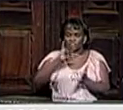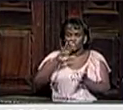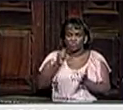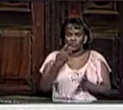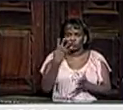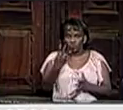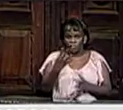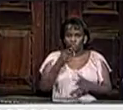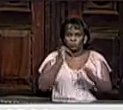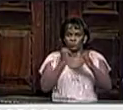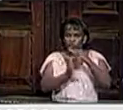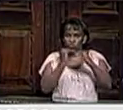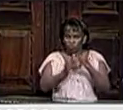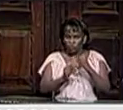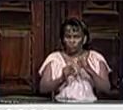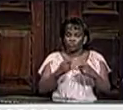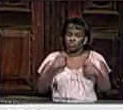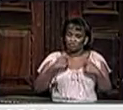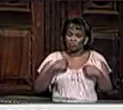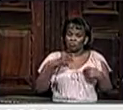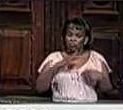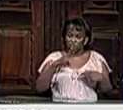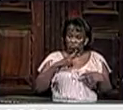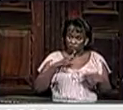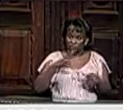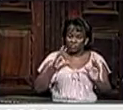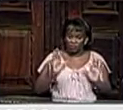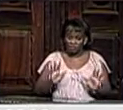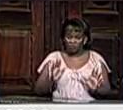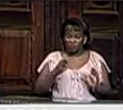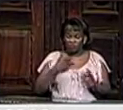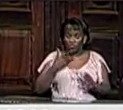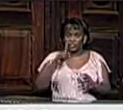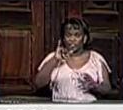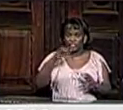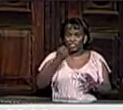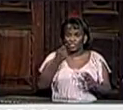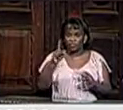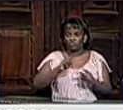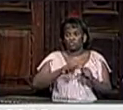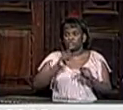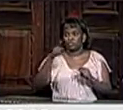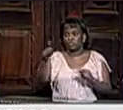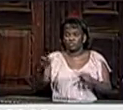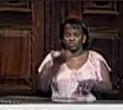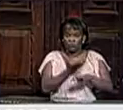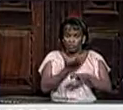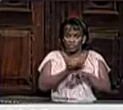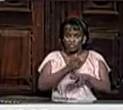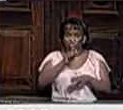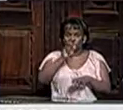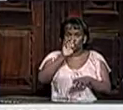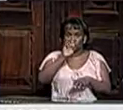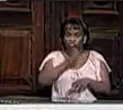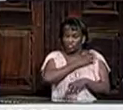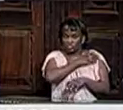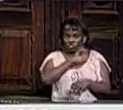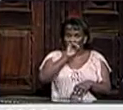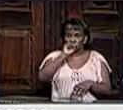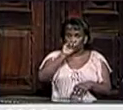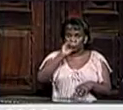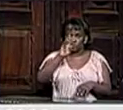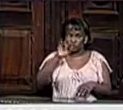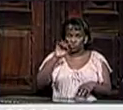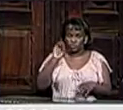4, que eu particularmente chamo de linhão, que vai da Praça General Osório